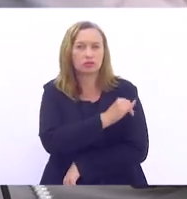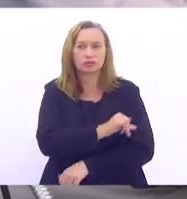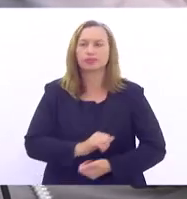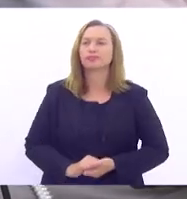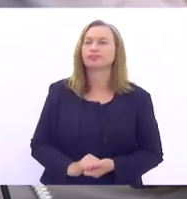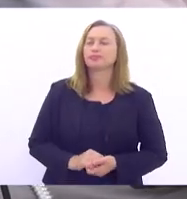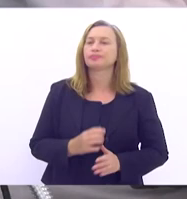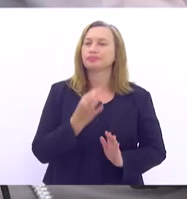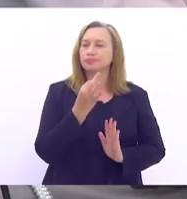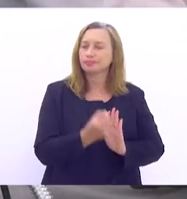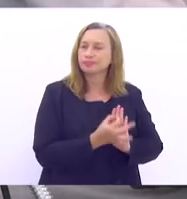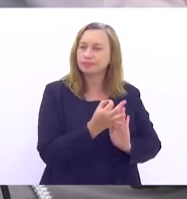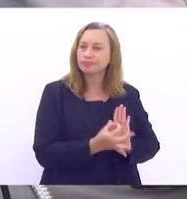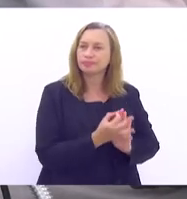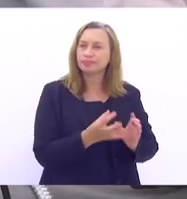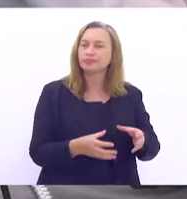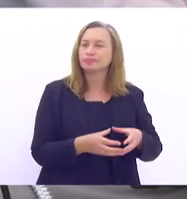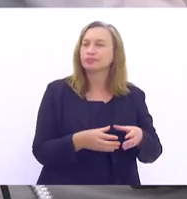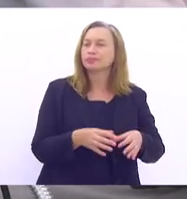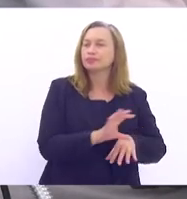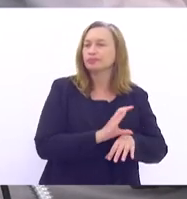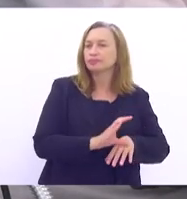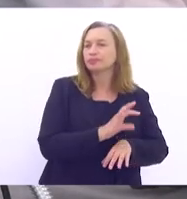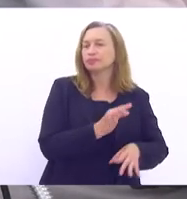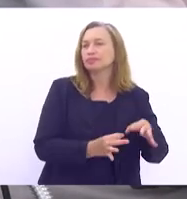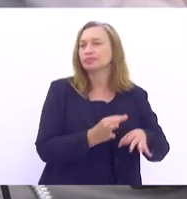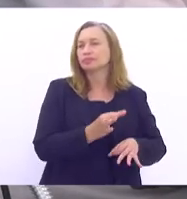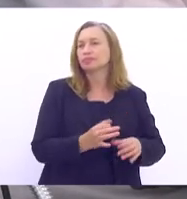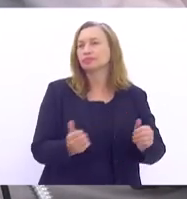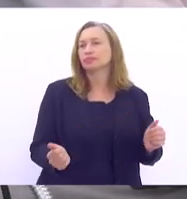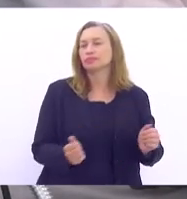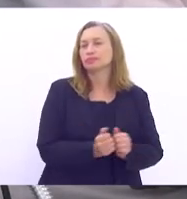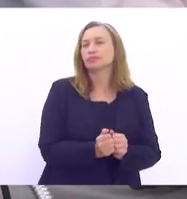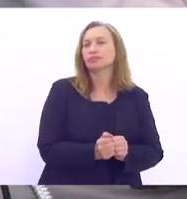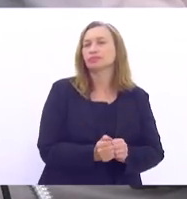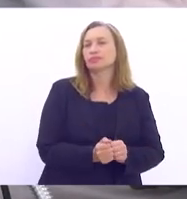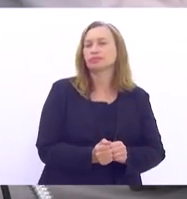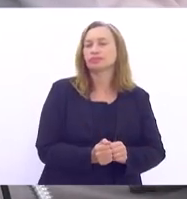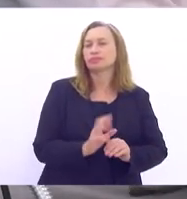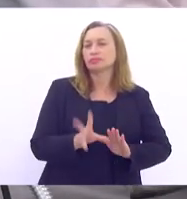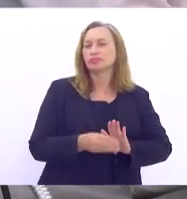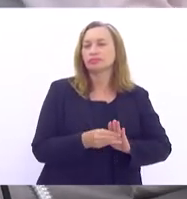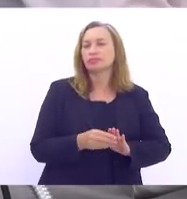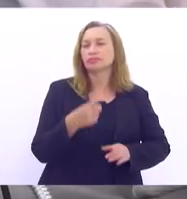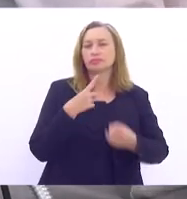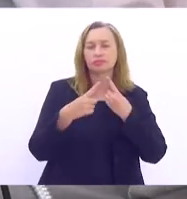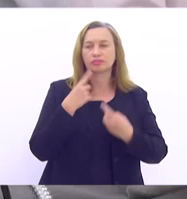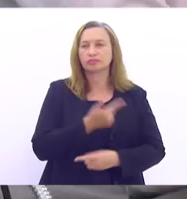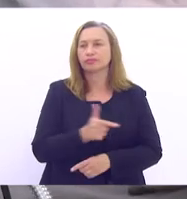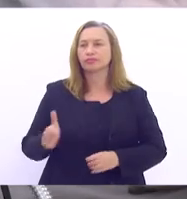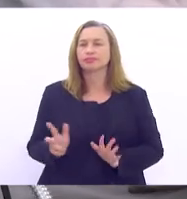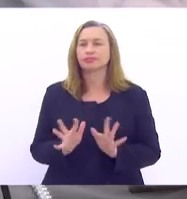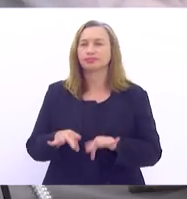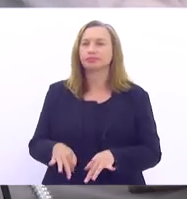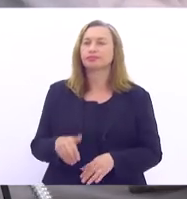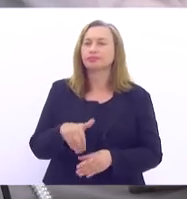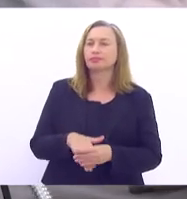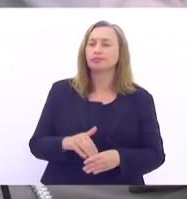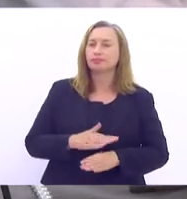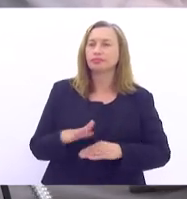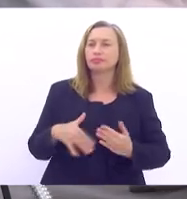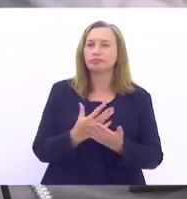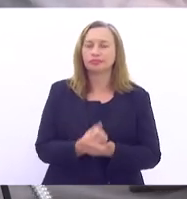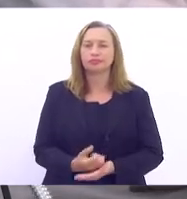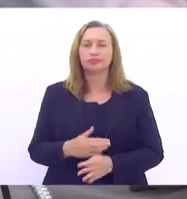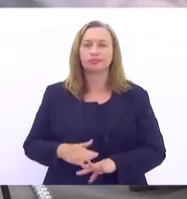Janeiro. O parecer foi pela constitucionalidade com emenda. Em discussão. Não havendo quem queira discutir, encerrada a discussão. Em votação, os